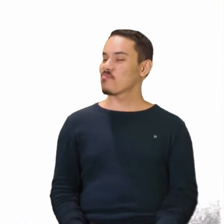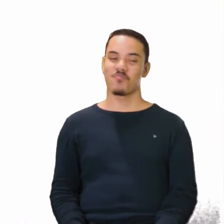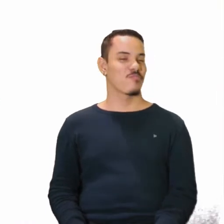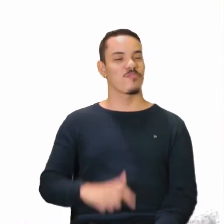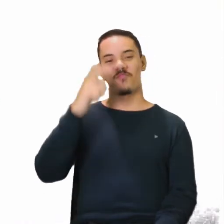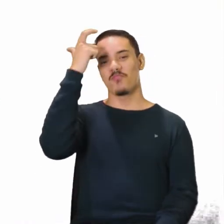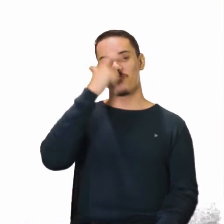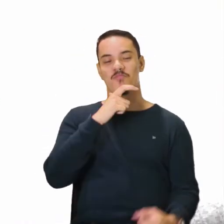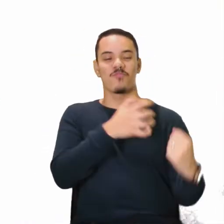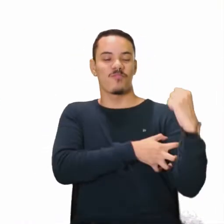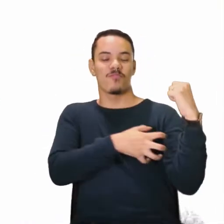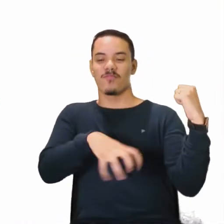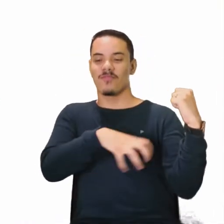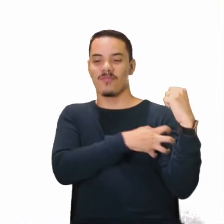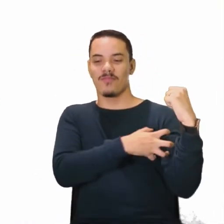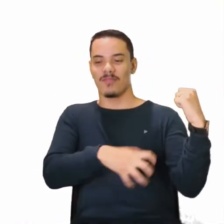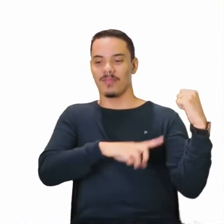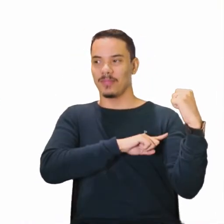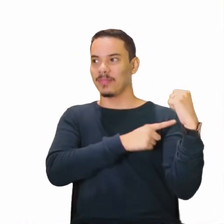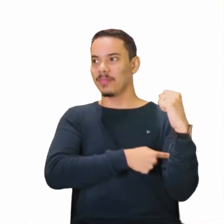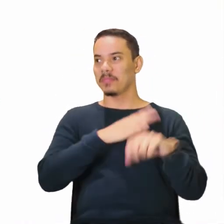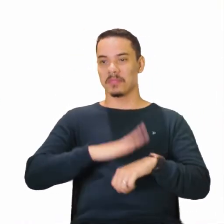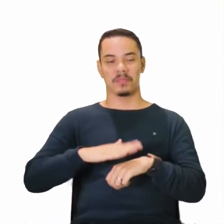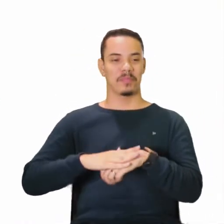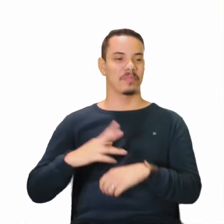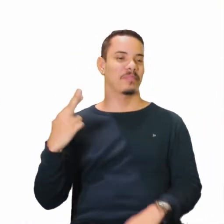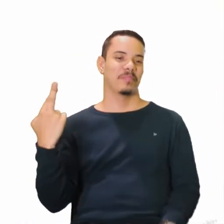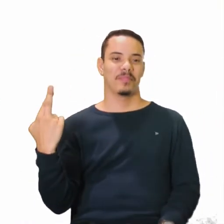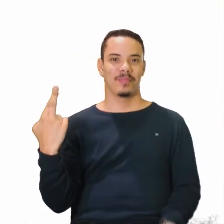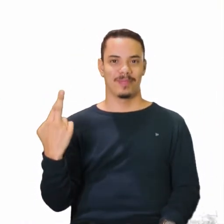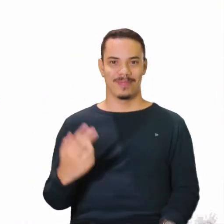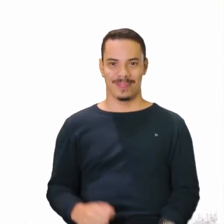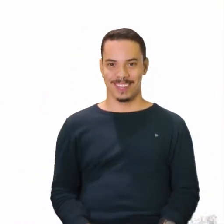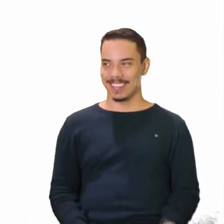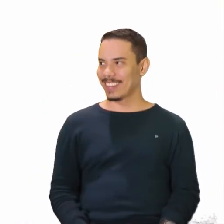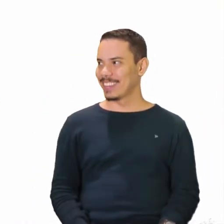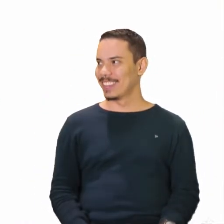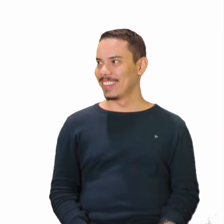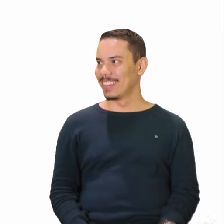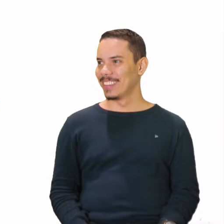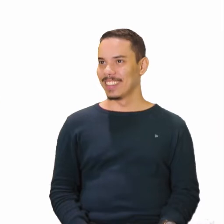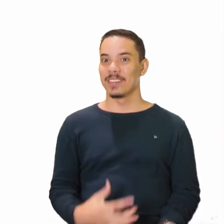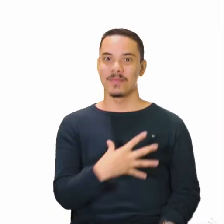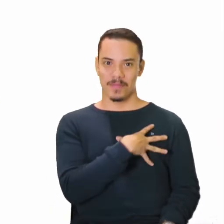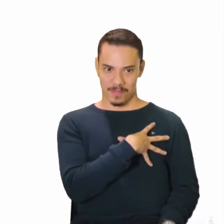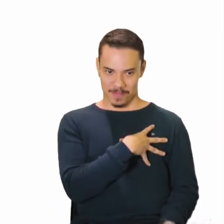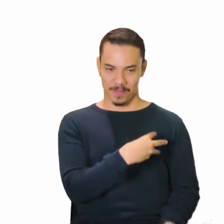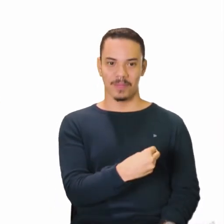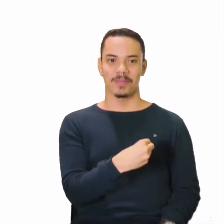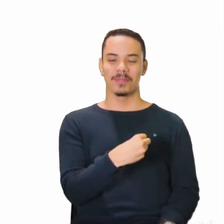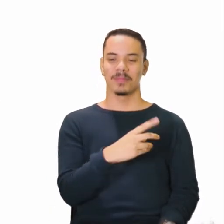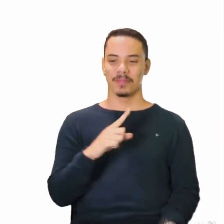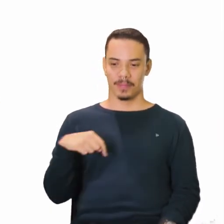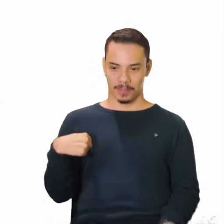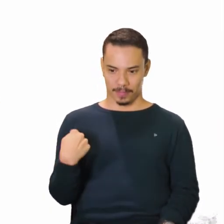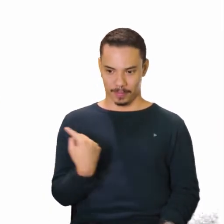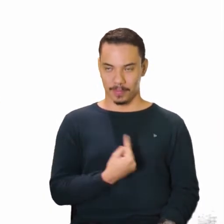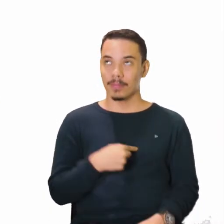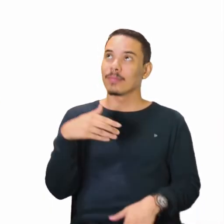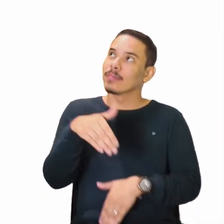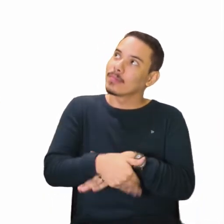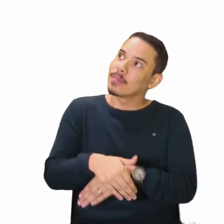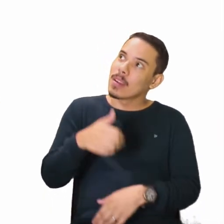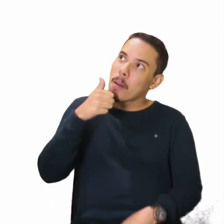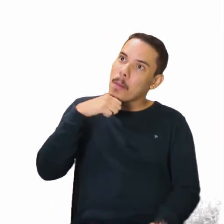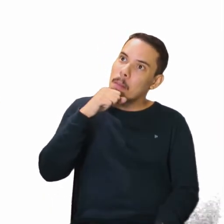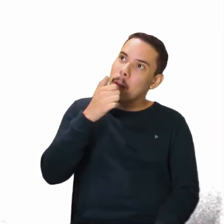empoderada, poderosa. Bom, como filho, nós somos subordinados aos pais,